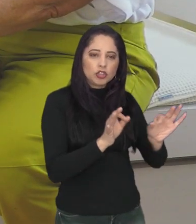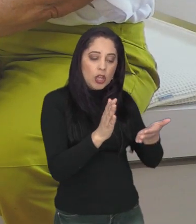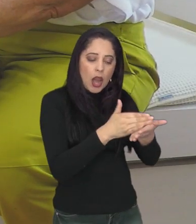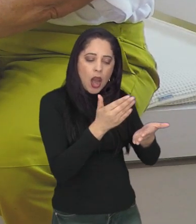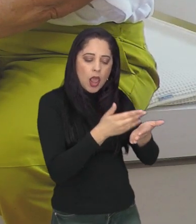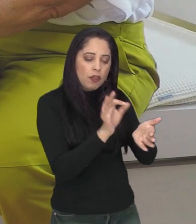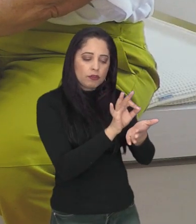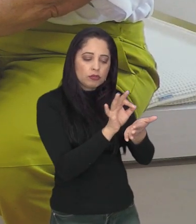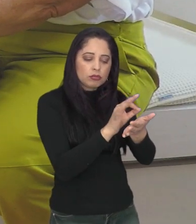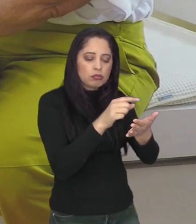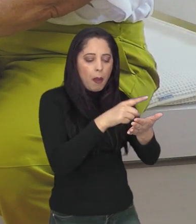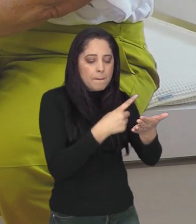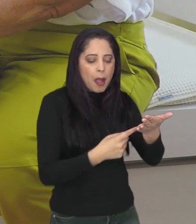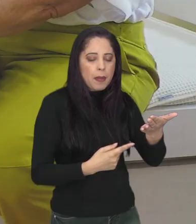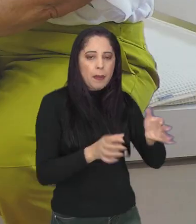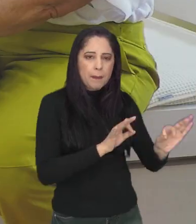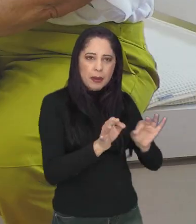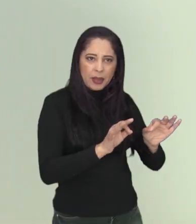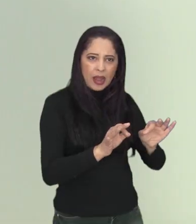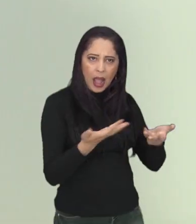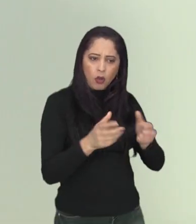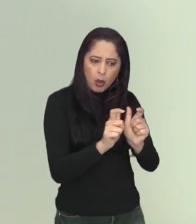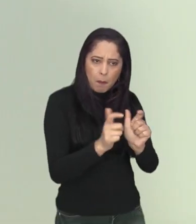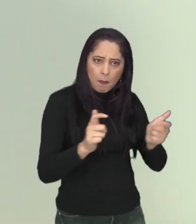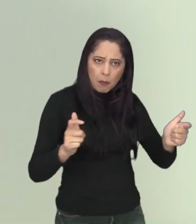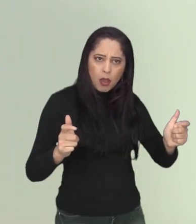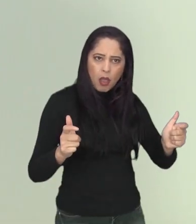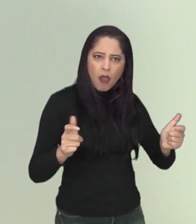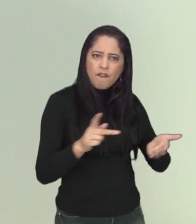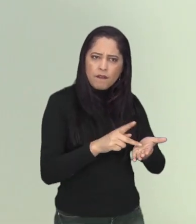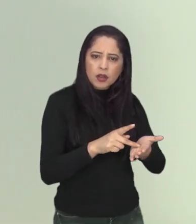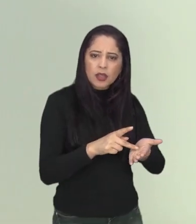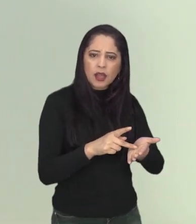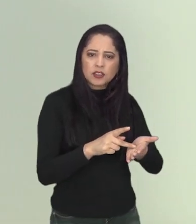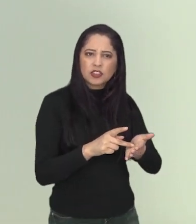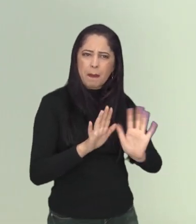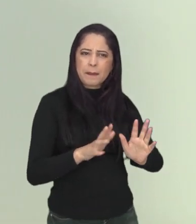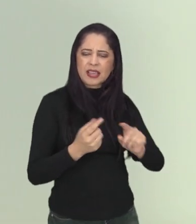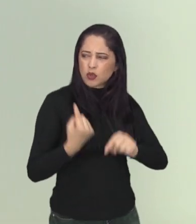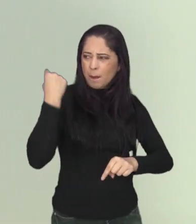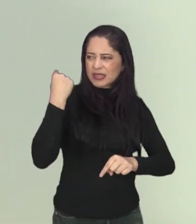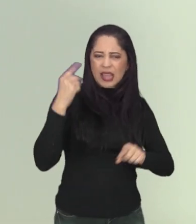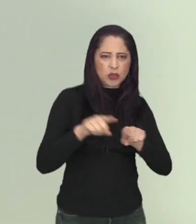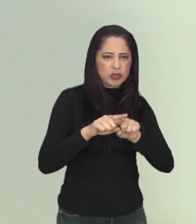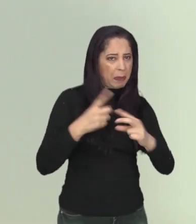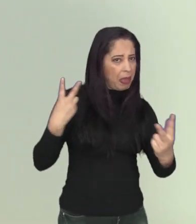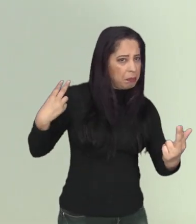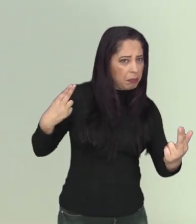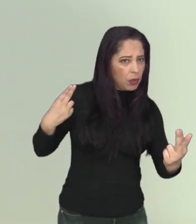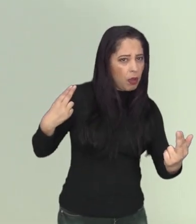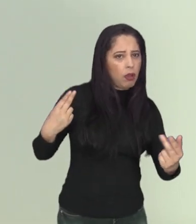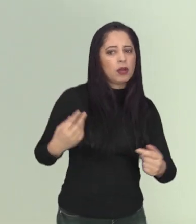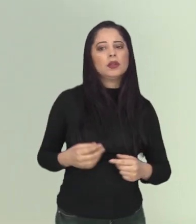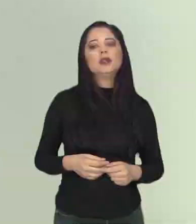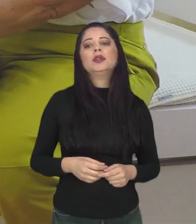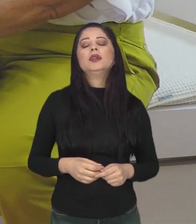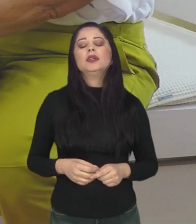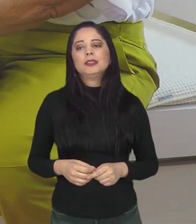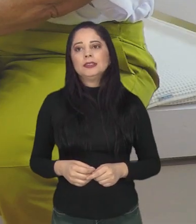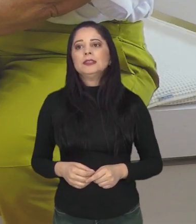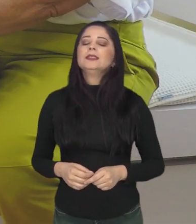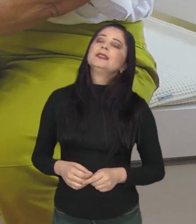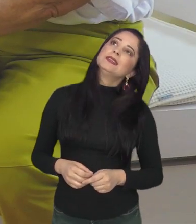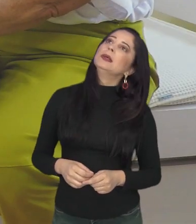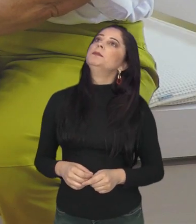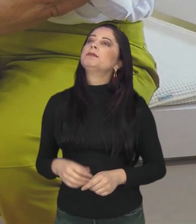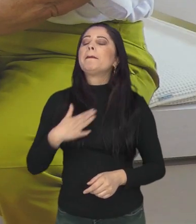artesanal ela tá ganhando espaço né hoje em dia mas sempre foi assim quando que começou